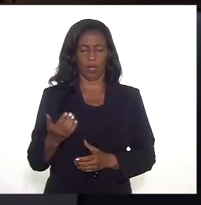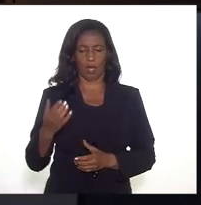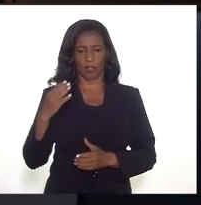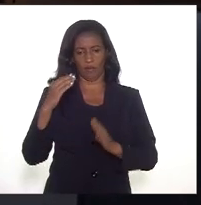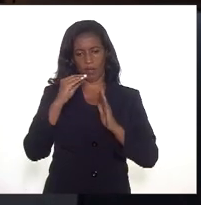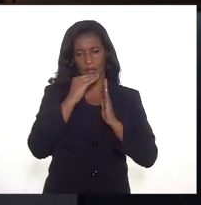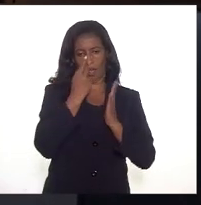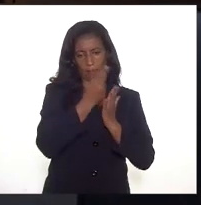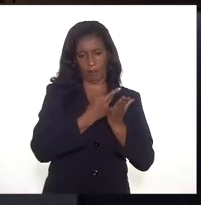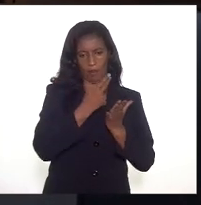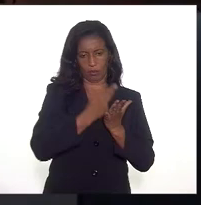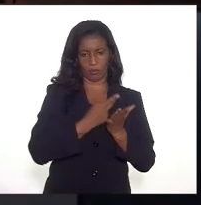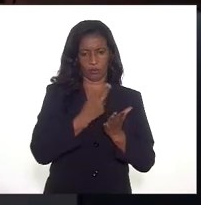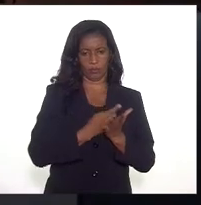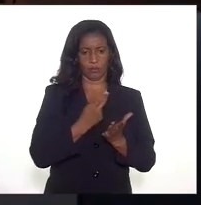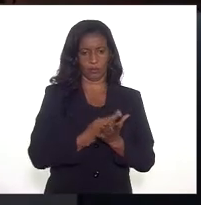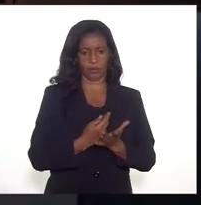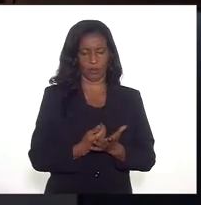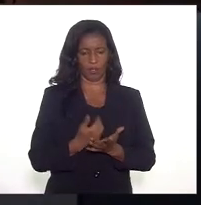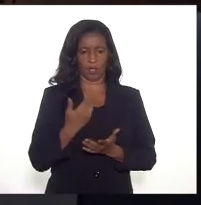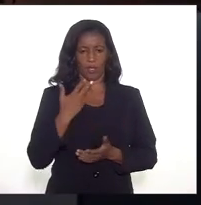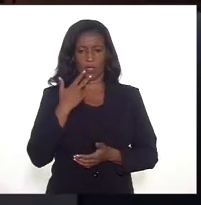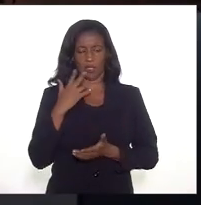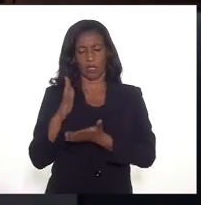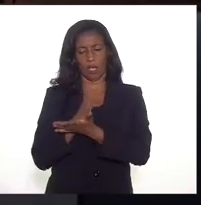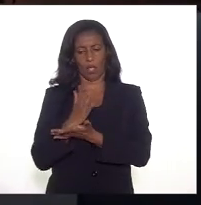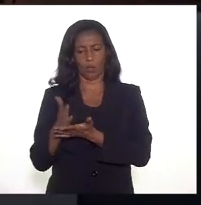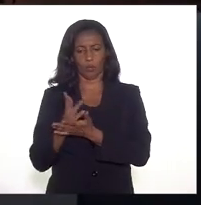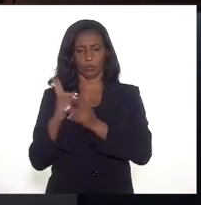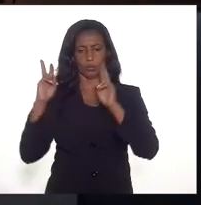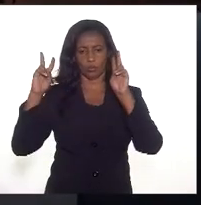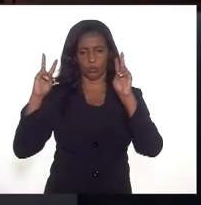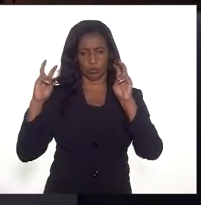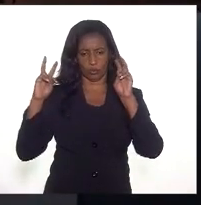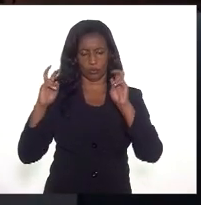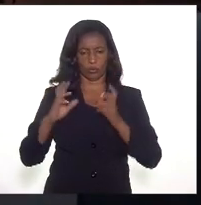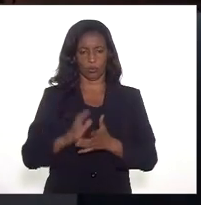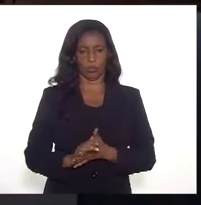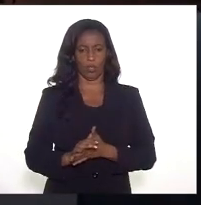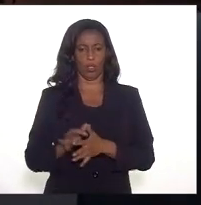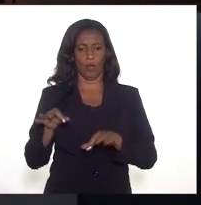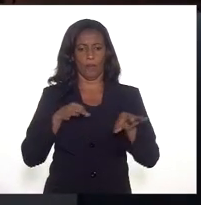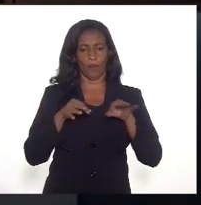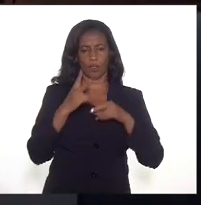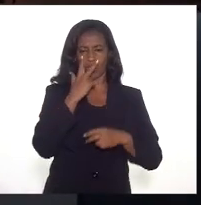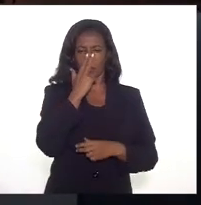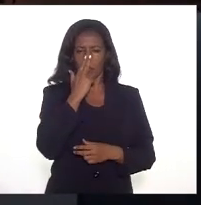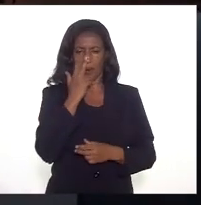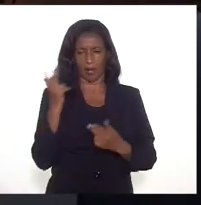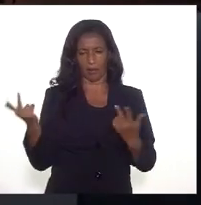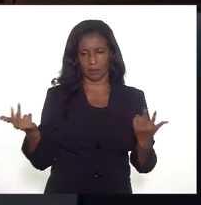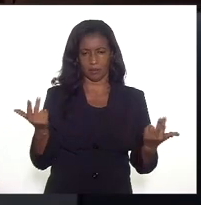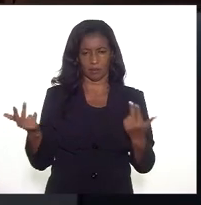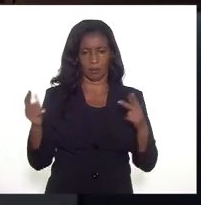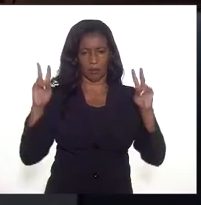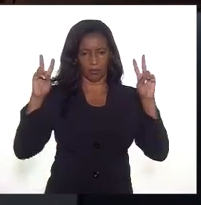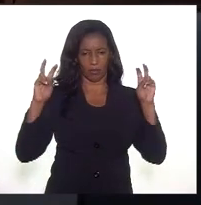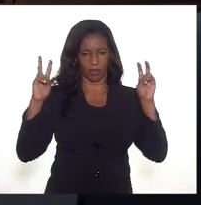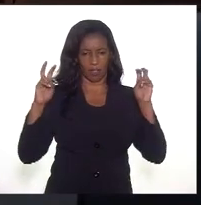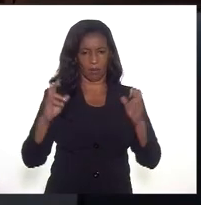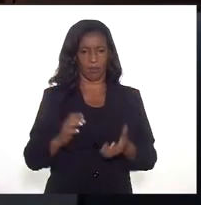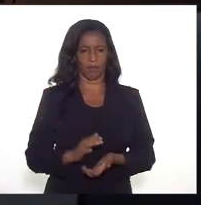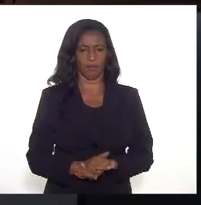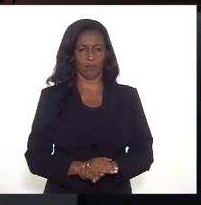pauta. Tá? Agora, em alguns casos que tenha um projeto parecido, que trata do mesmo tema ou